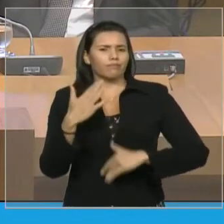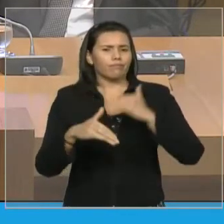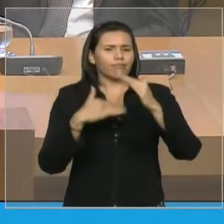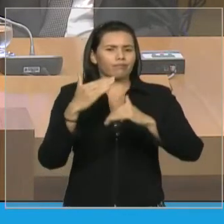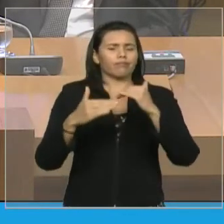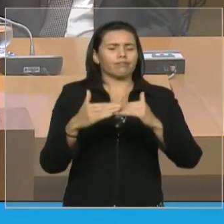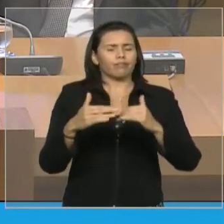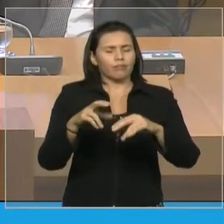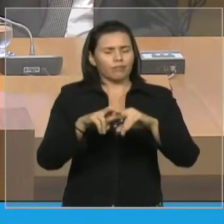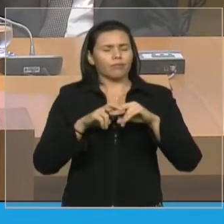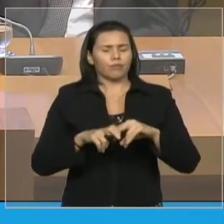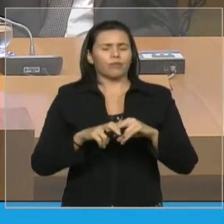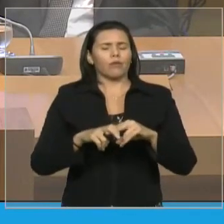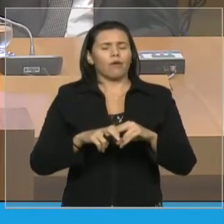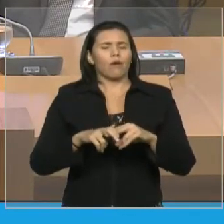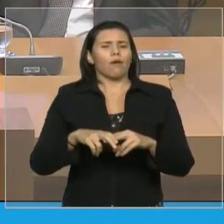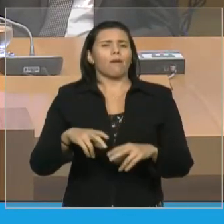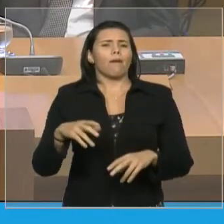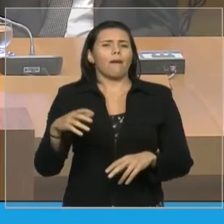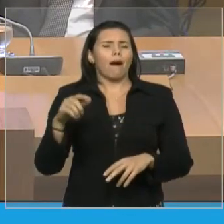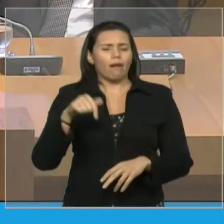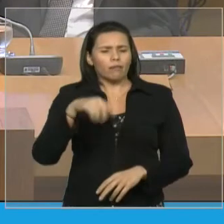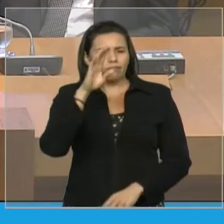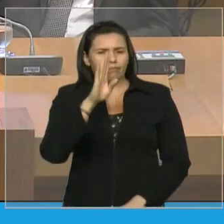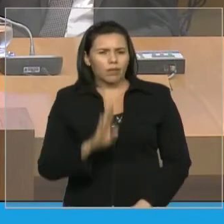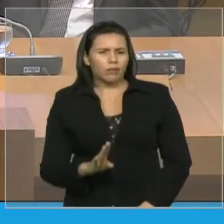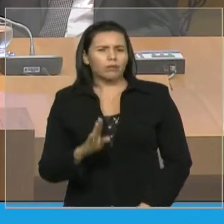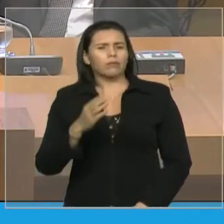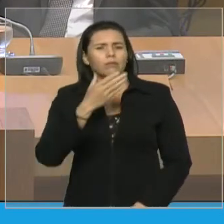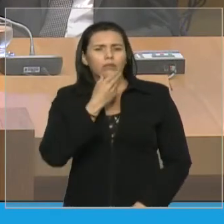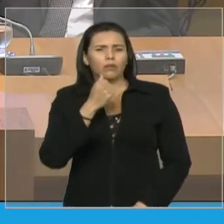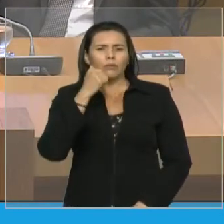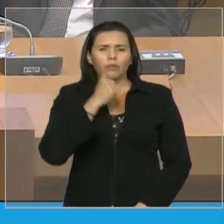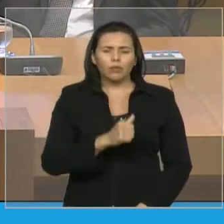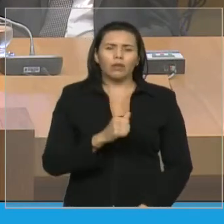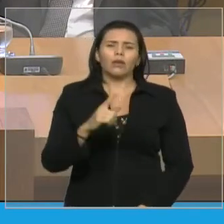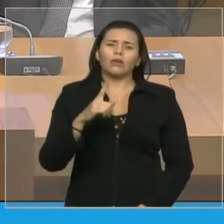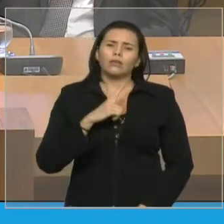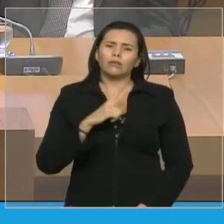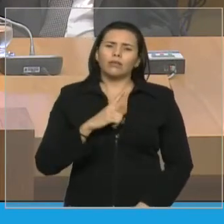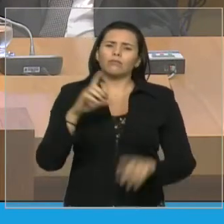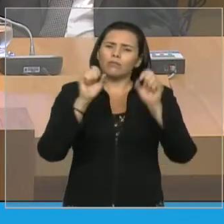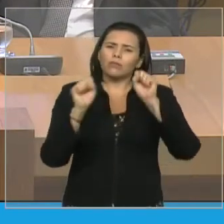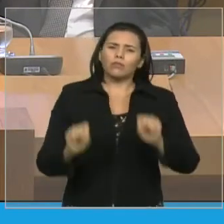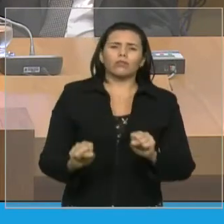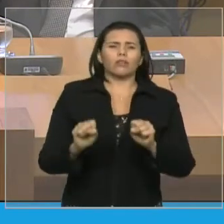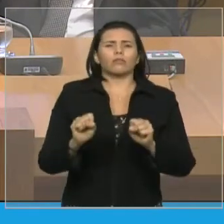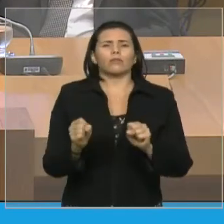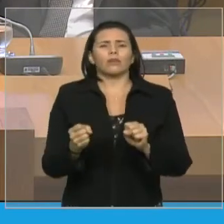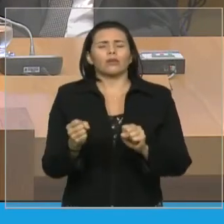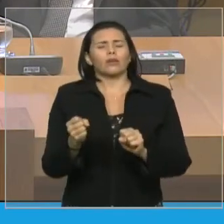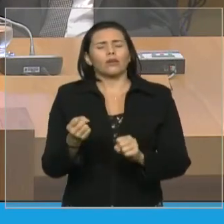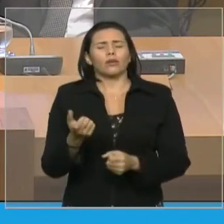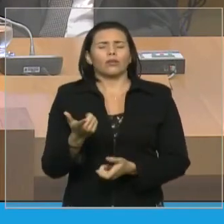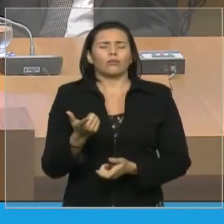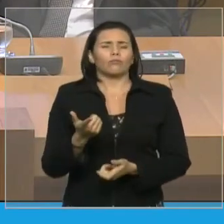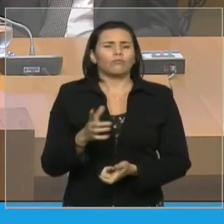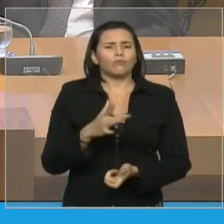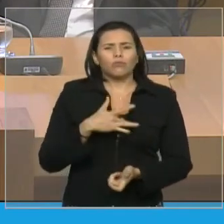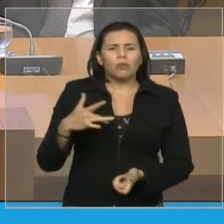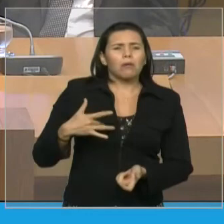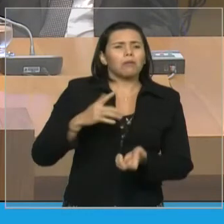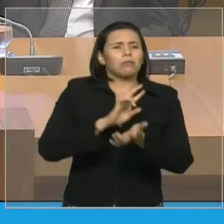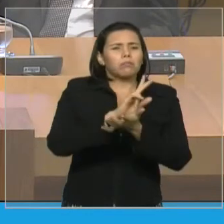brasileiras sejam bem atendidos pelos serviços públicos fundamentais. E essa meta que vocês